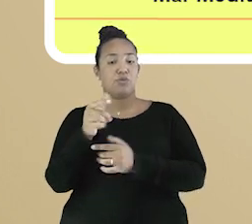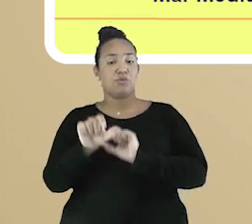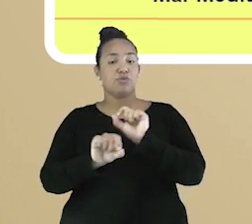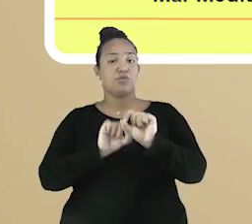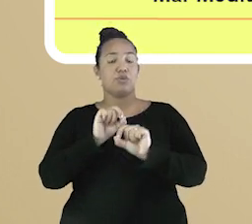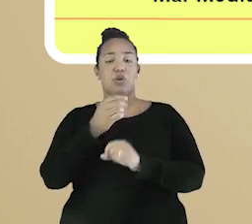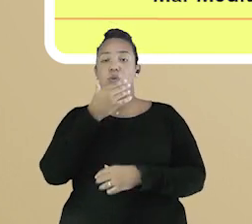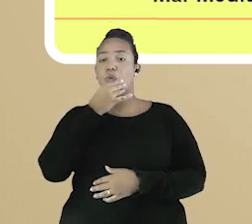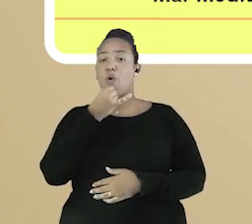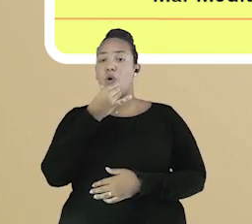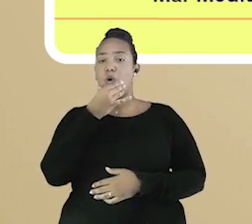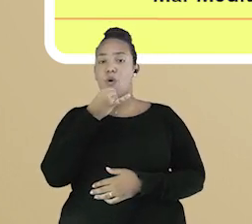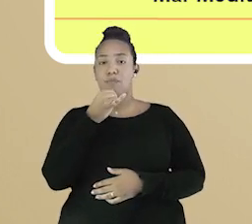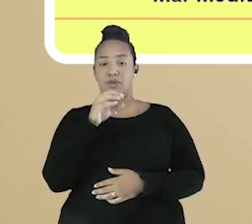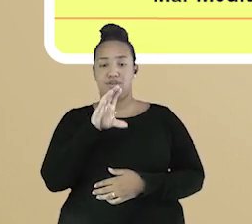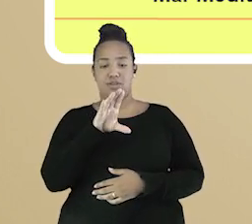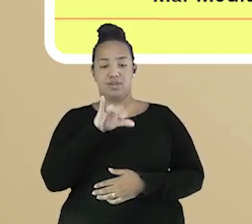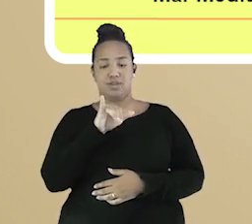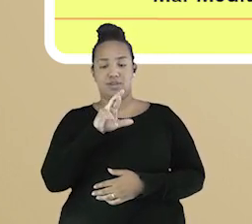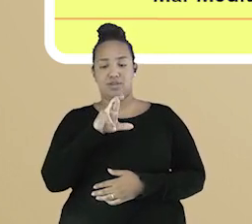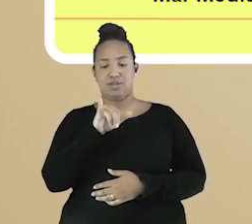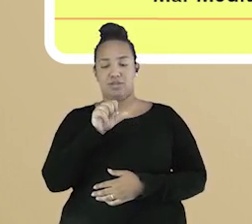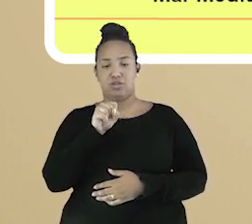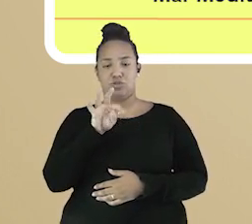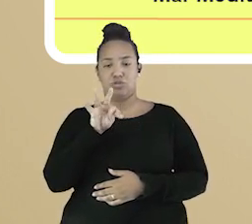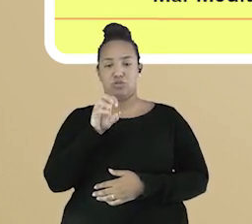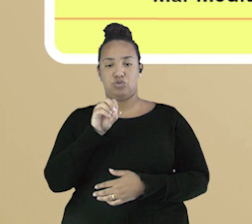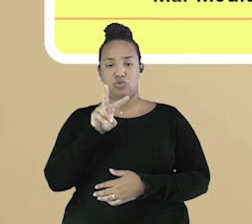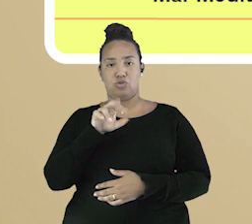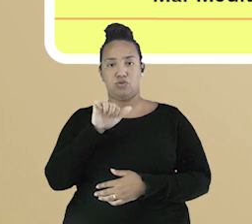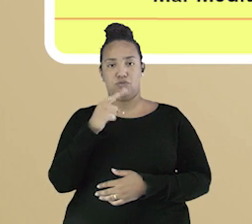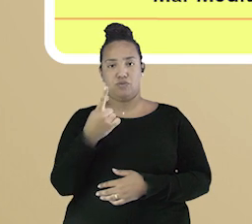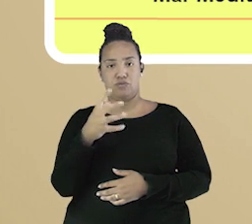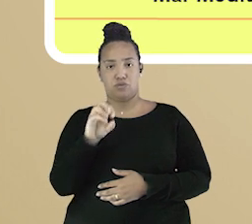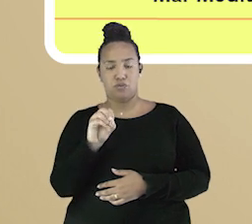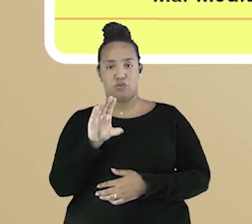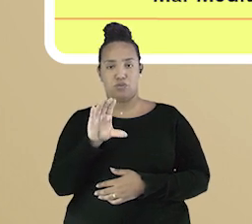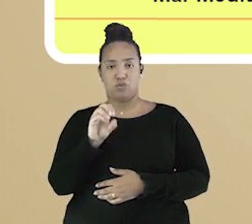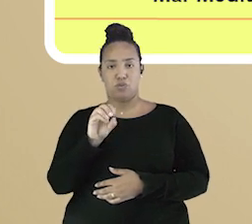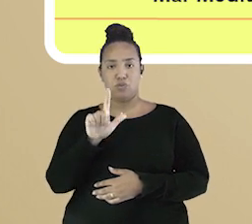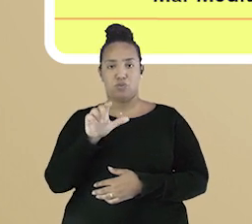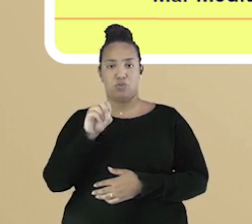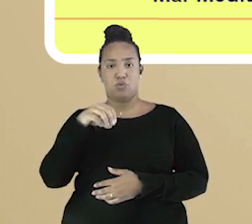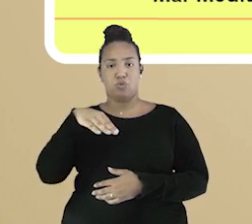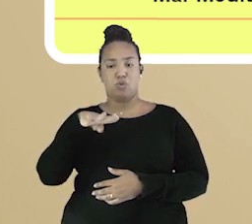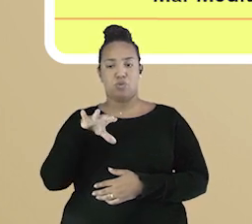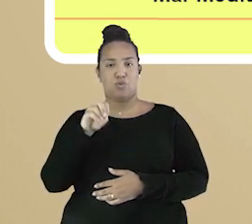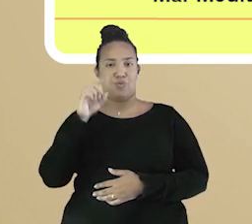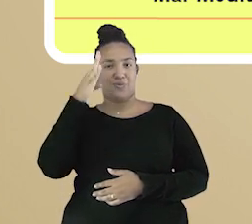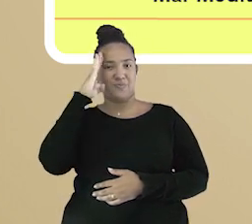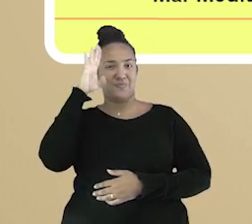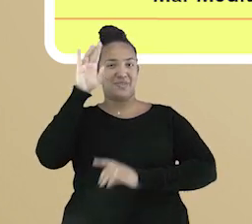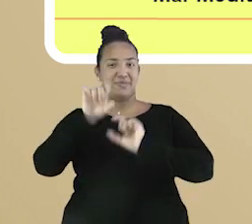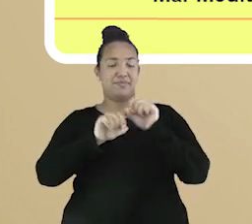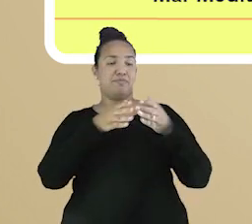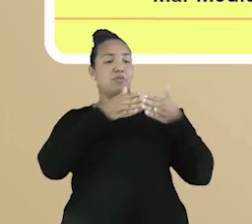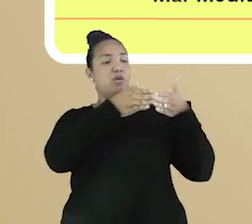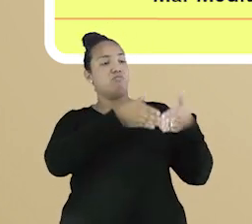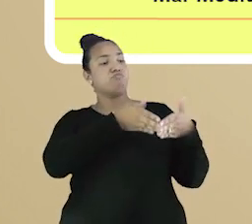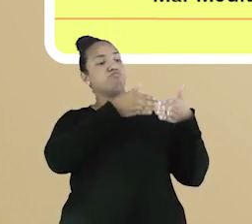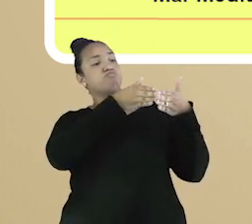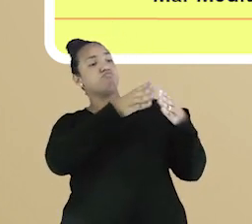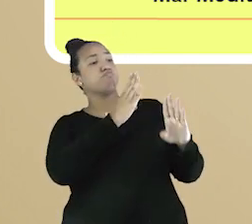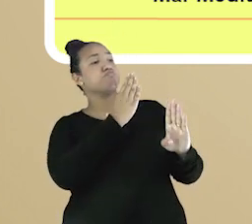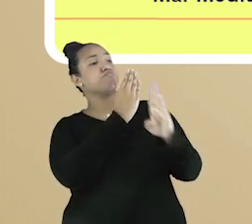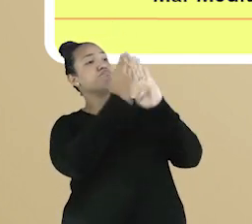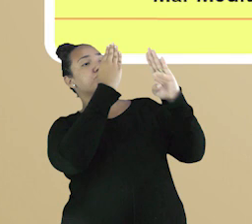e navegador Cristóvão Colombo. E quem foi esse cara? Cristóvão Colombo foi o líder da expedição que